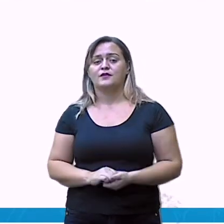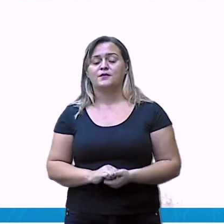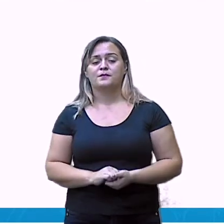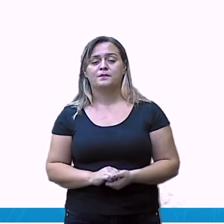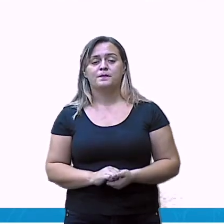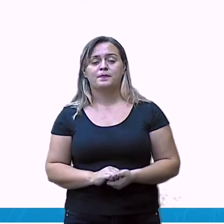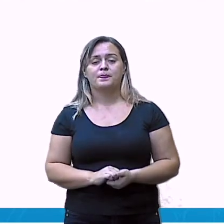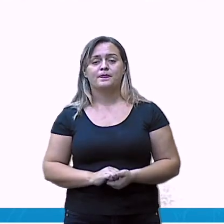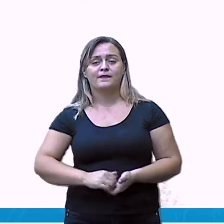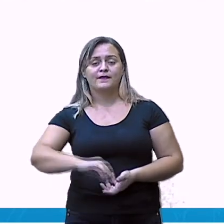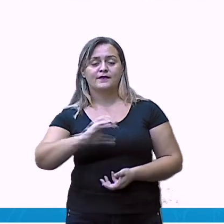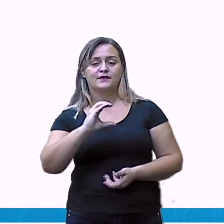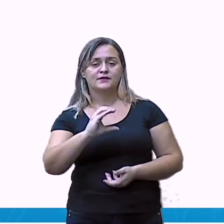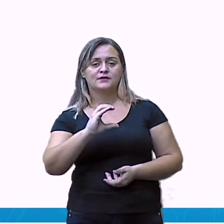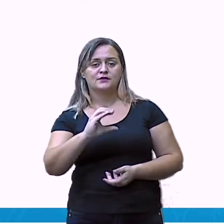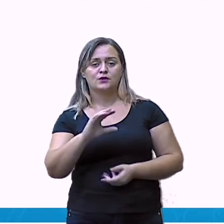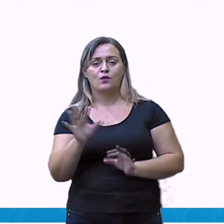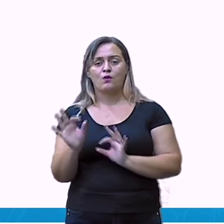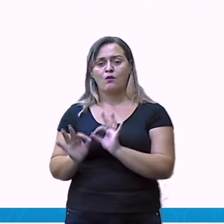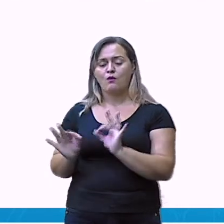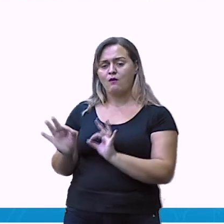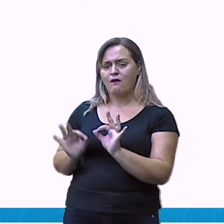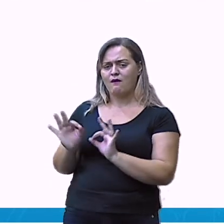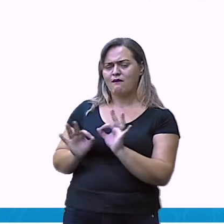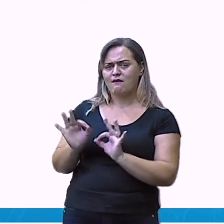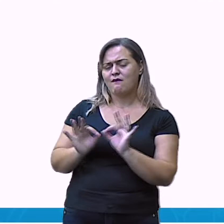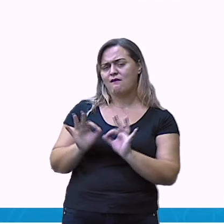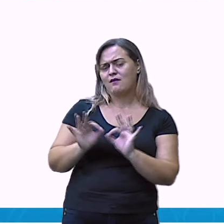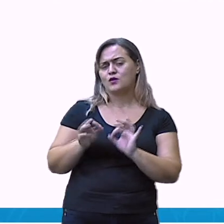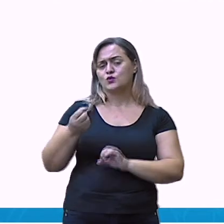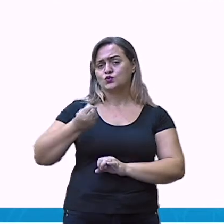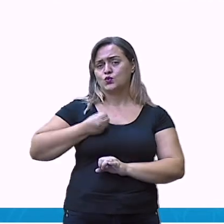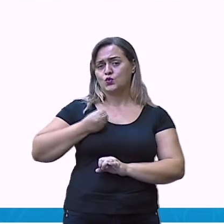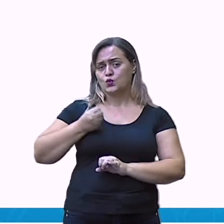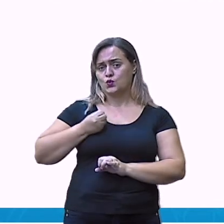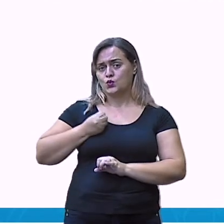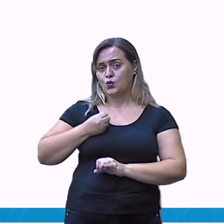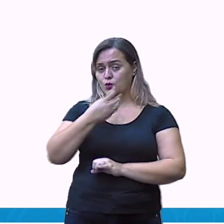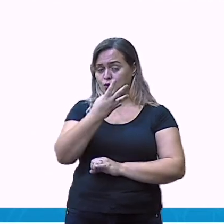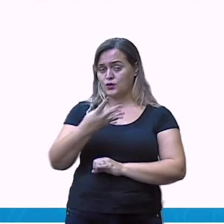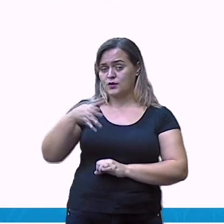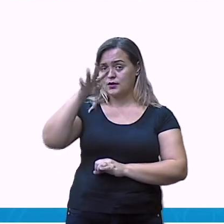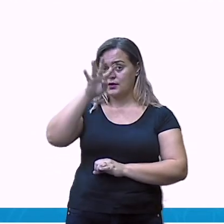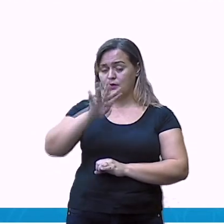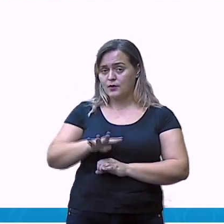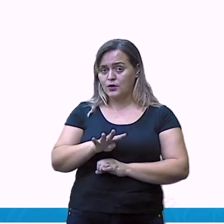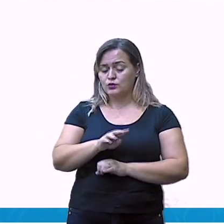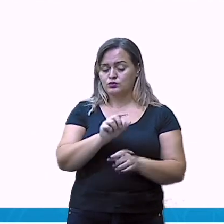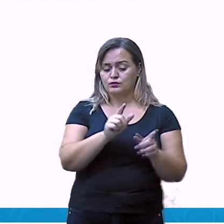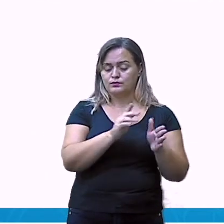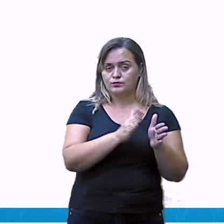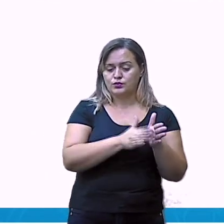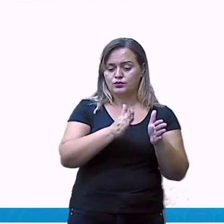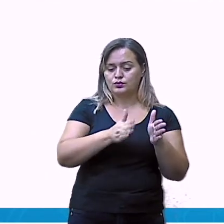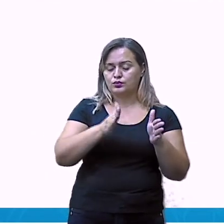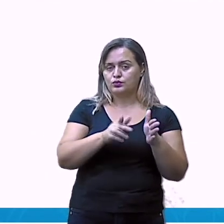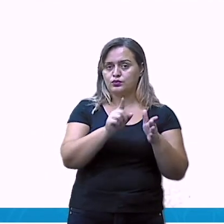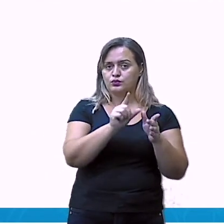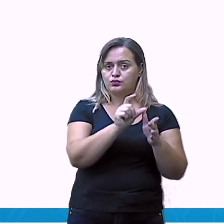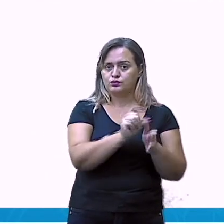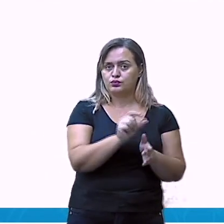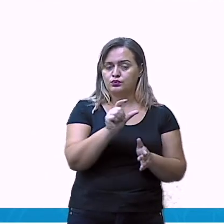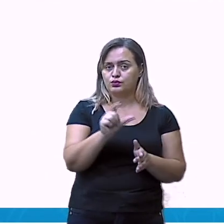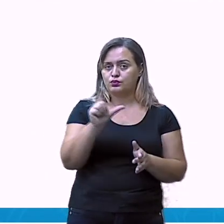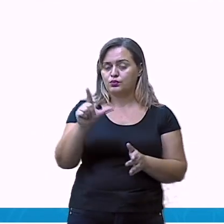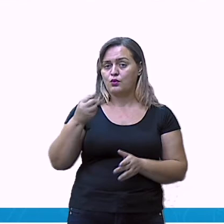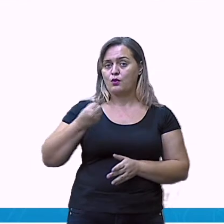C, organize os números da tabela em ordem crescente dos votos. Então, é do menor para o